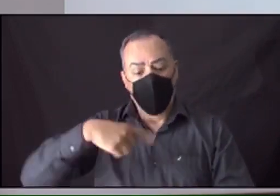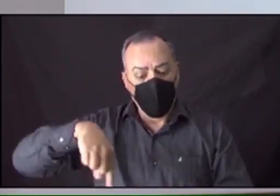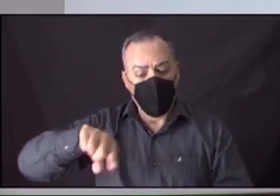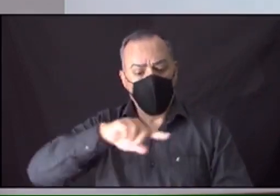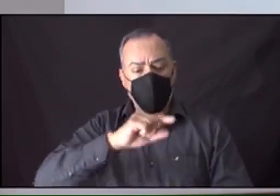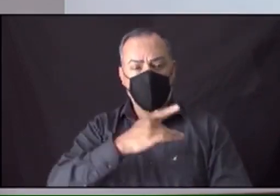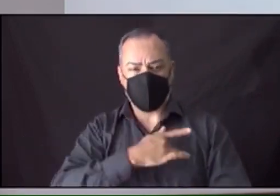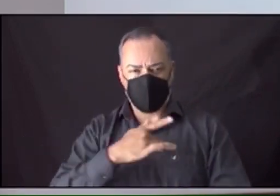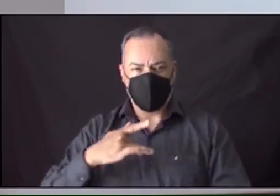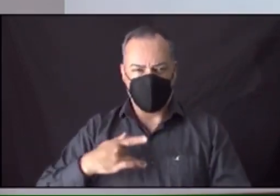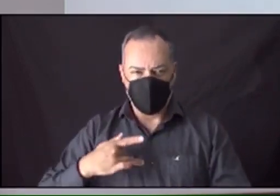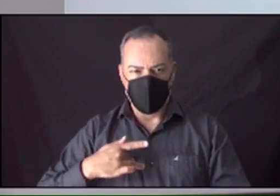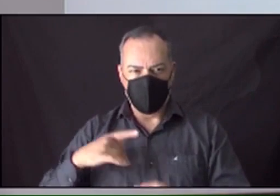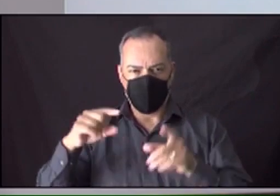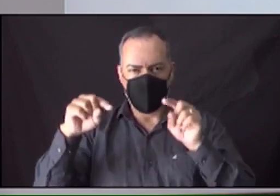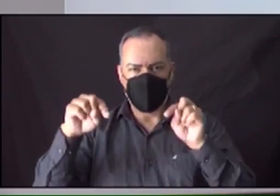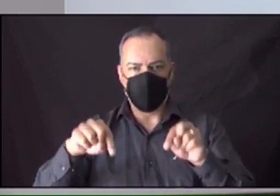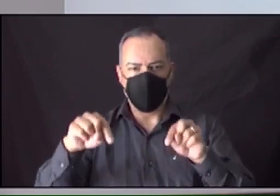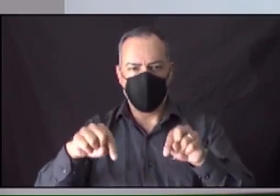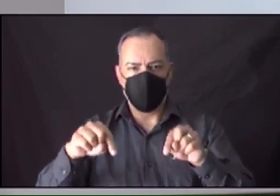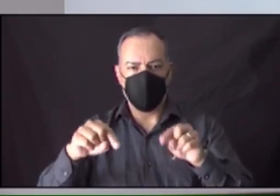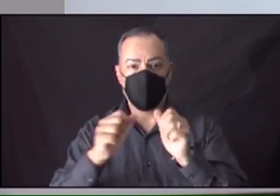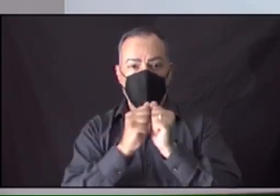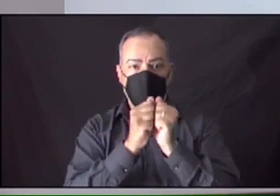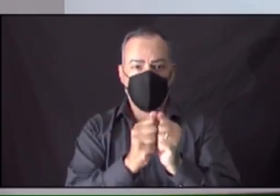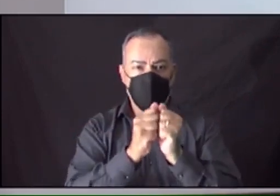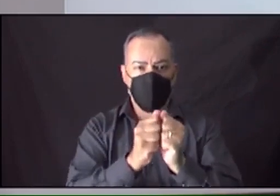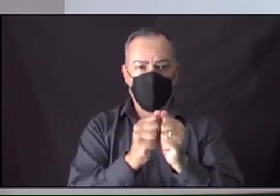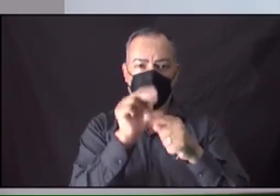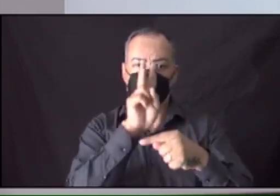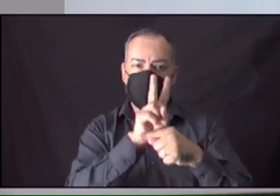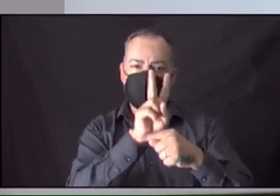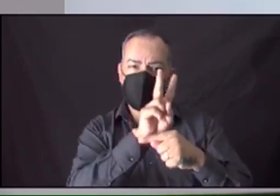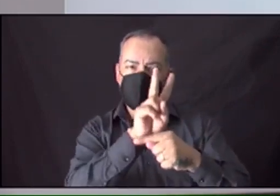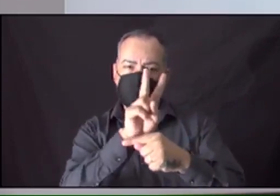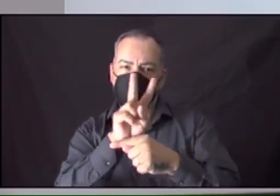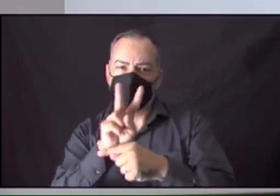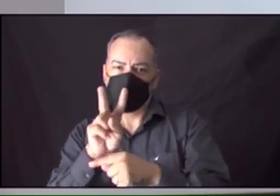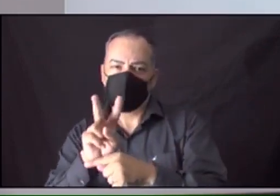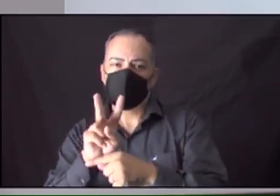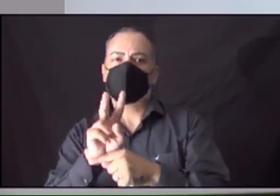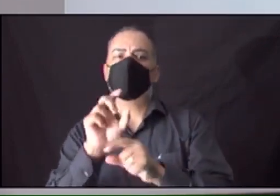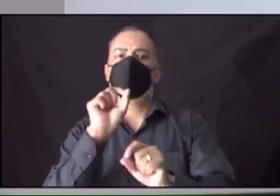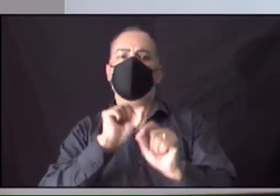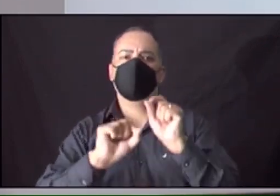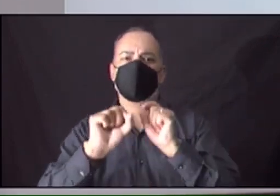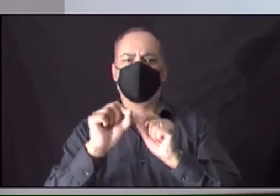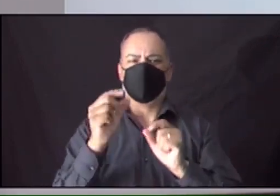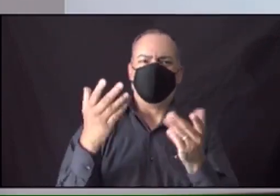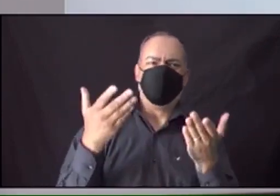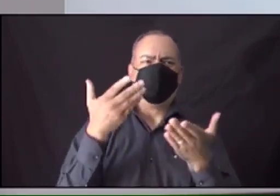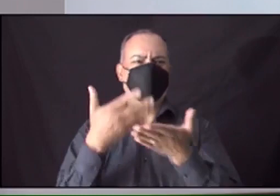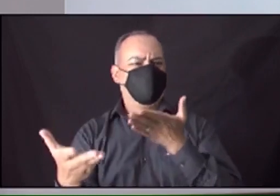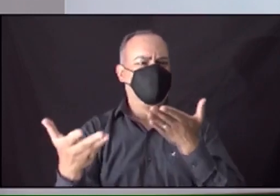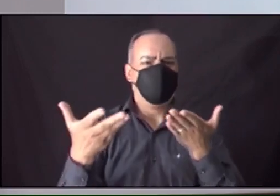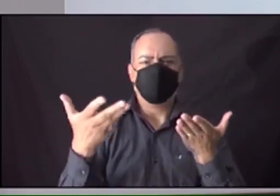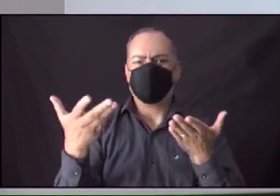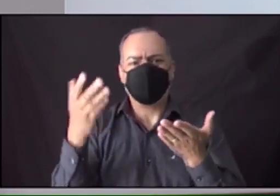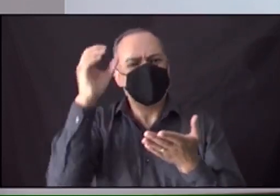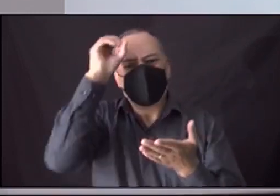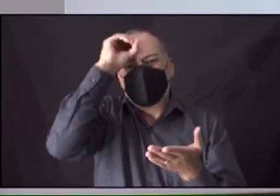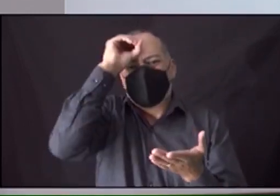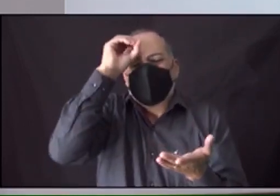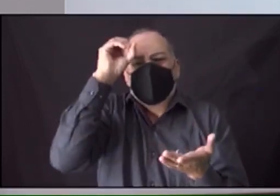da saúde, através da CIRLEI, da fiscalização, nós ficamos como se fossem baratas tontas. Todo